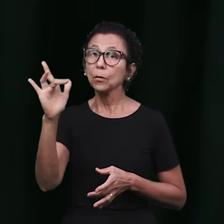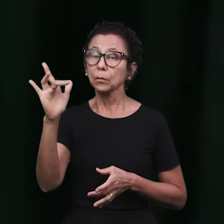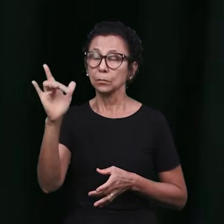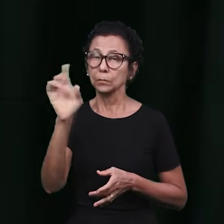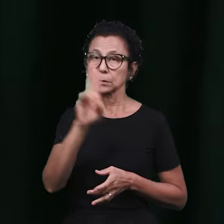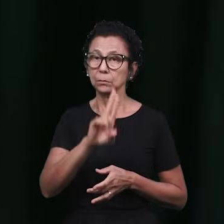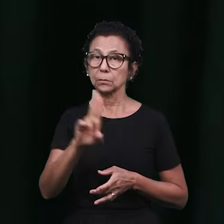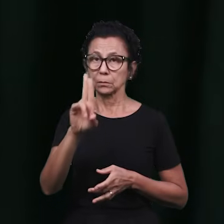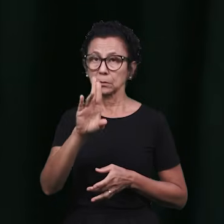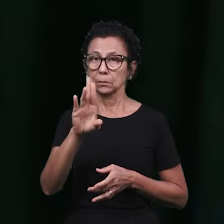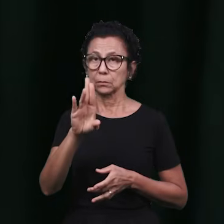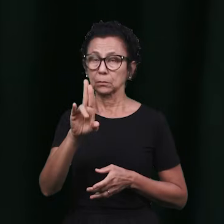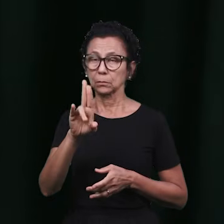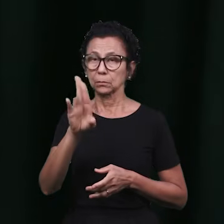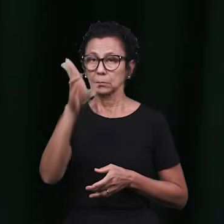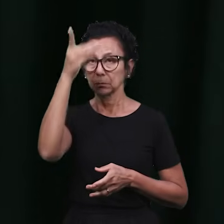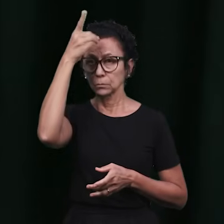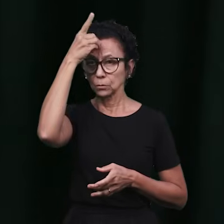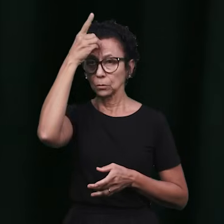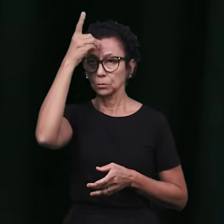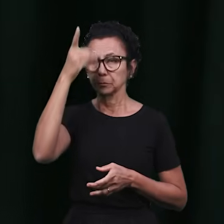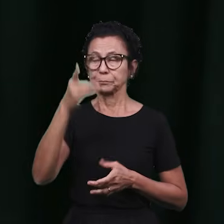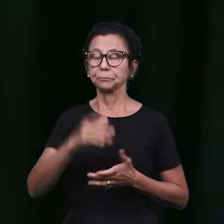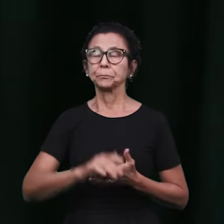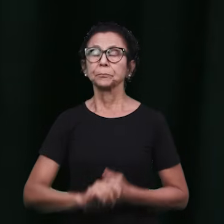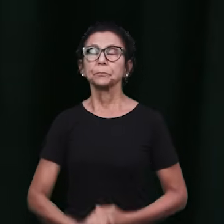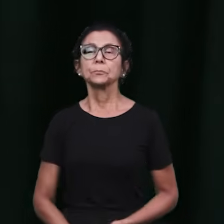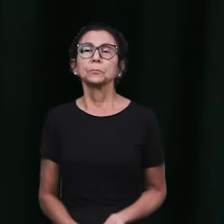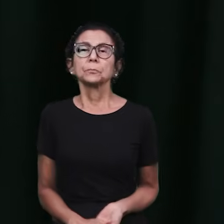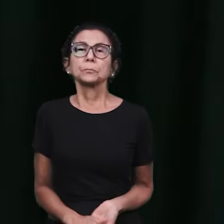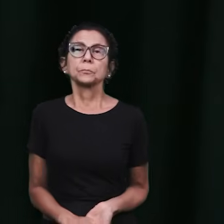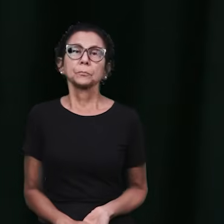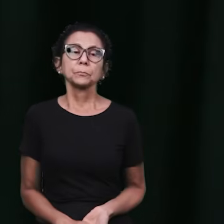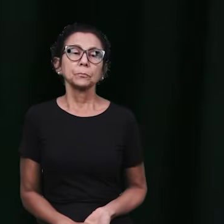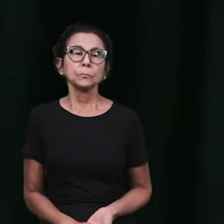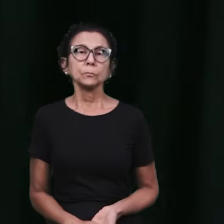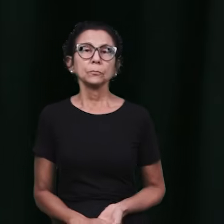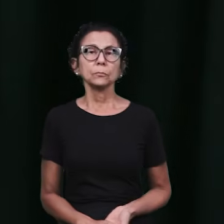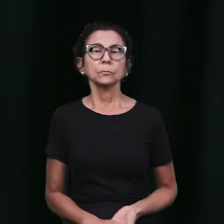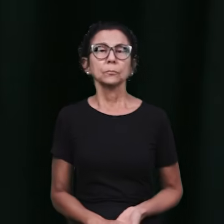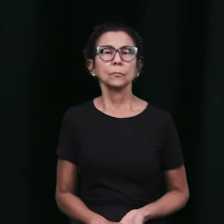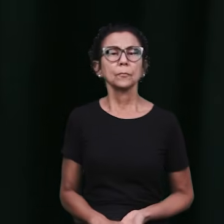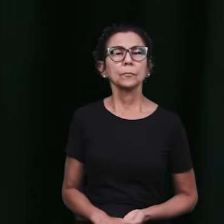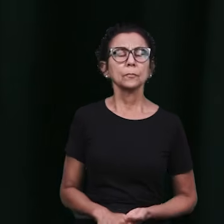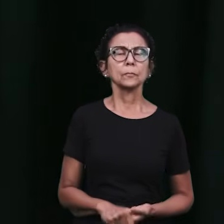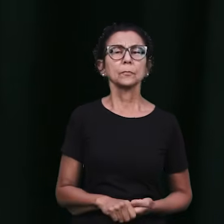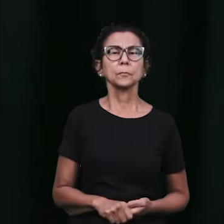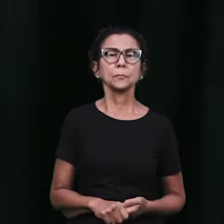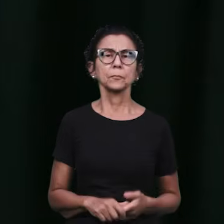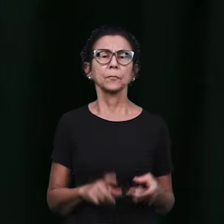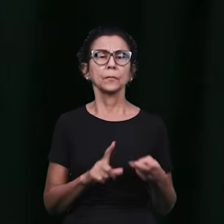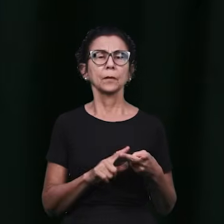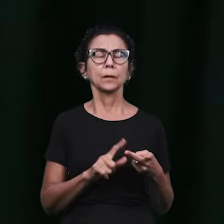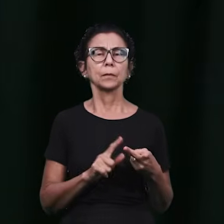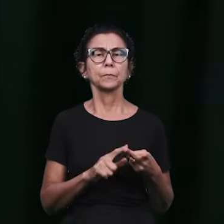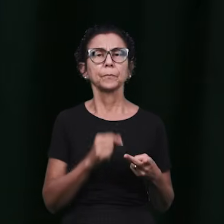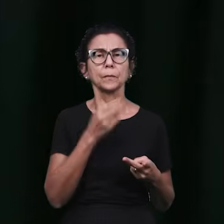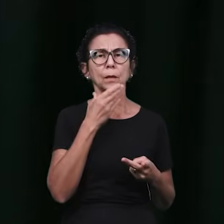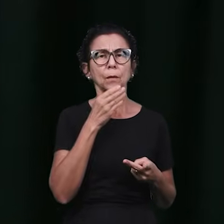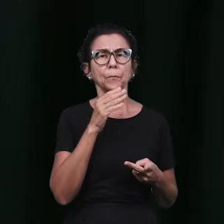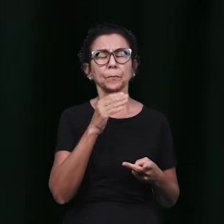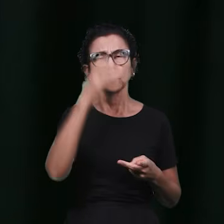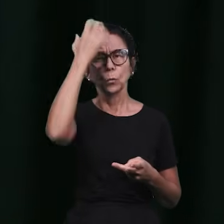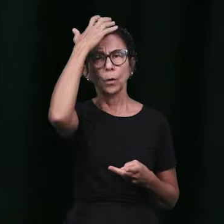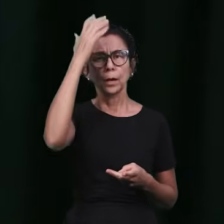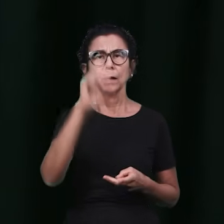usados nos dons. Então isso é fundamental. Mas aqui nós vemos lá, Acabe chama o tal de Zedequias lá e já: "Não,